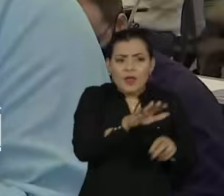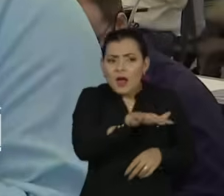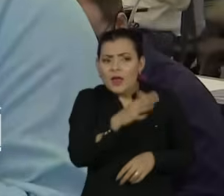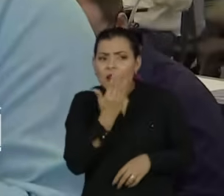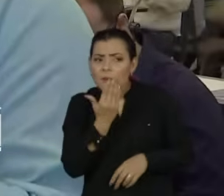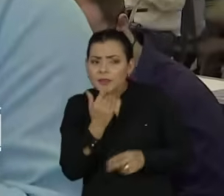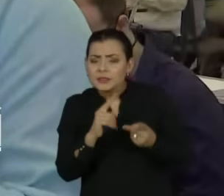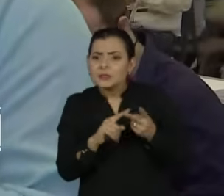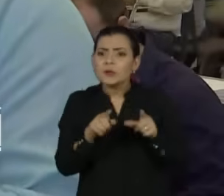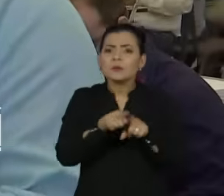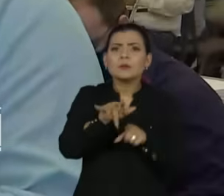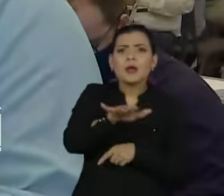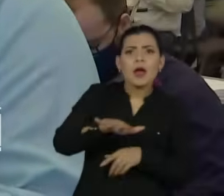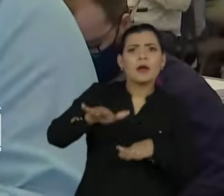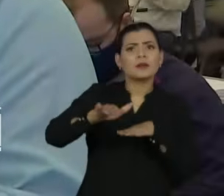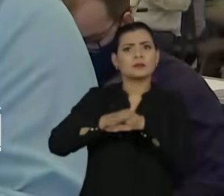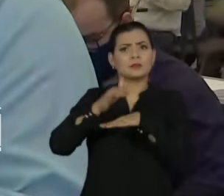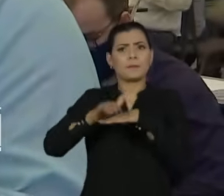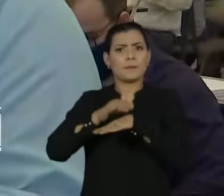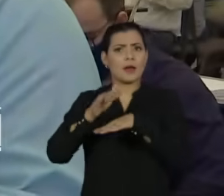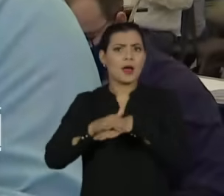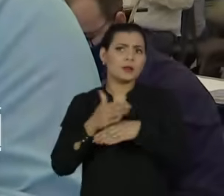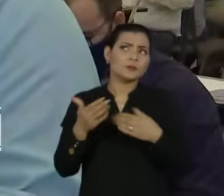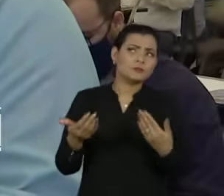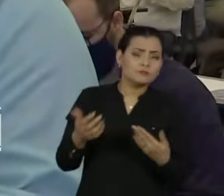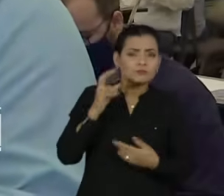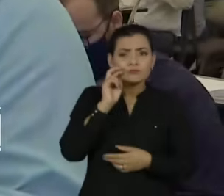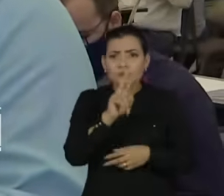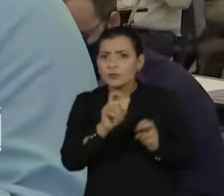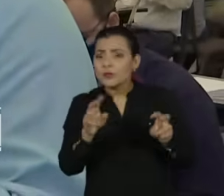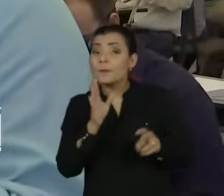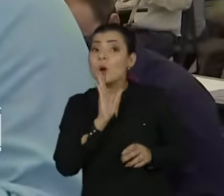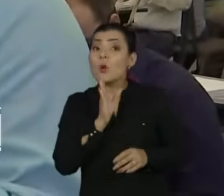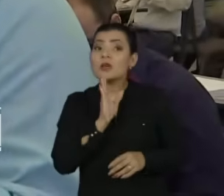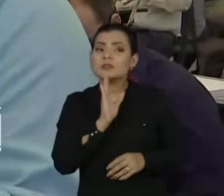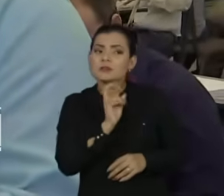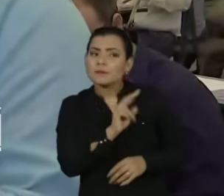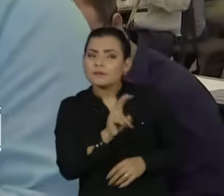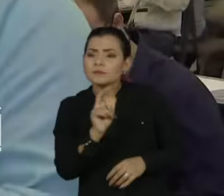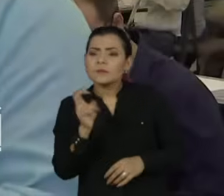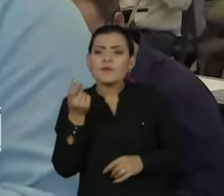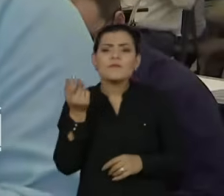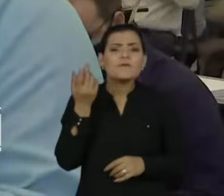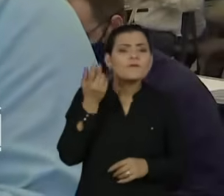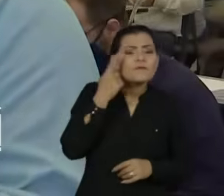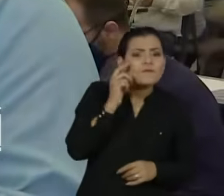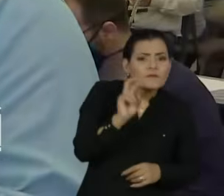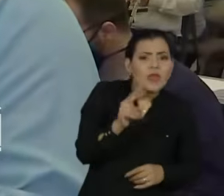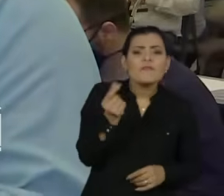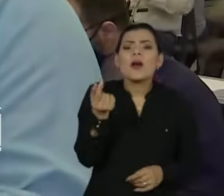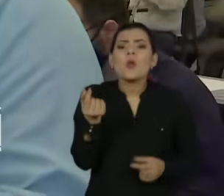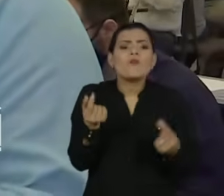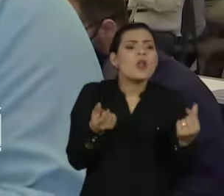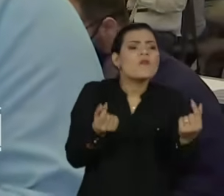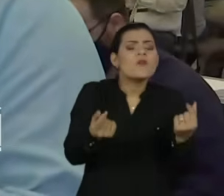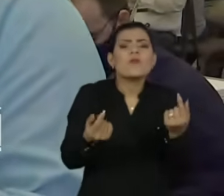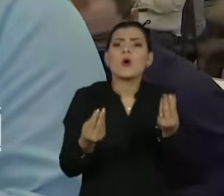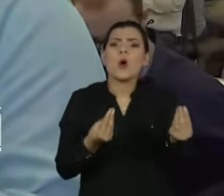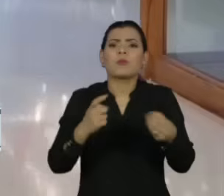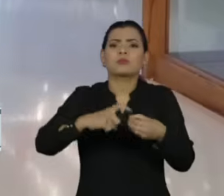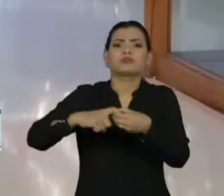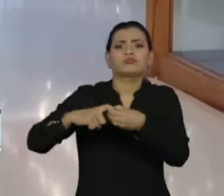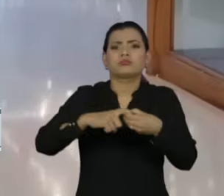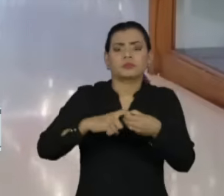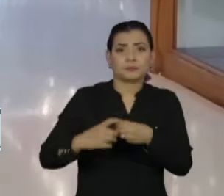e também de uma loja de calçados, mas exatamente para conhecer, para ver como que é o ramo de franquias, que a gente não